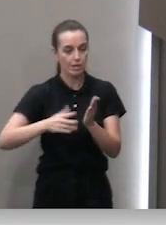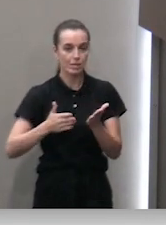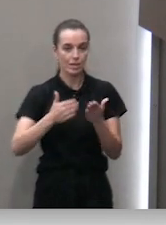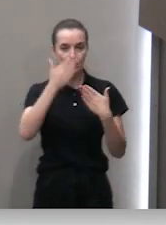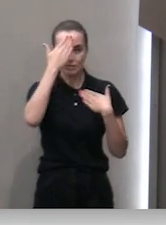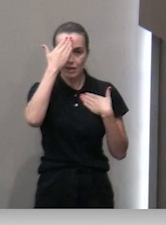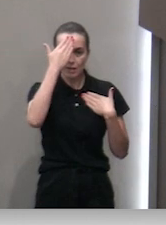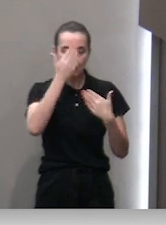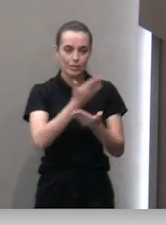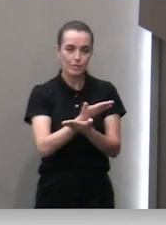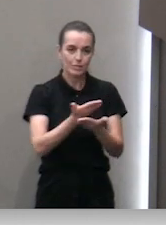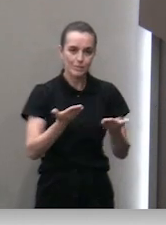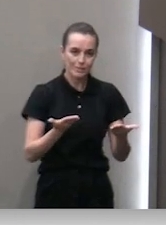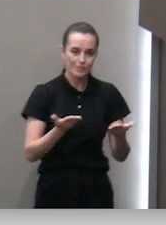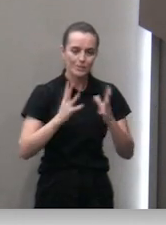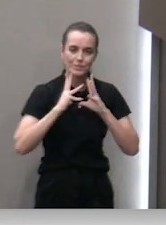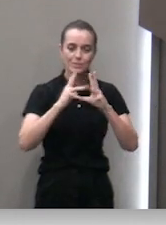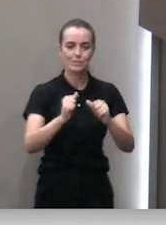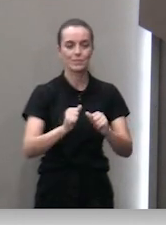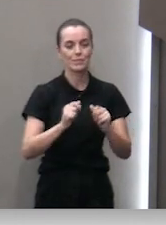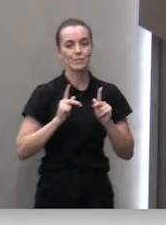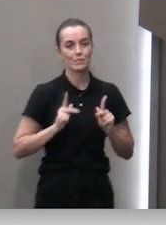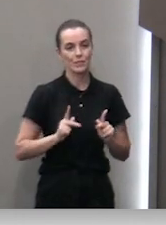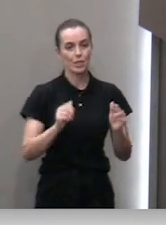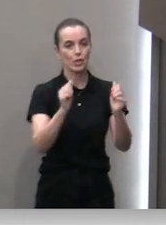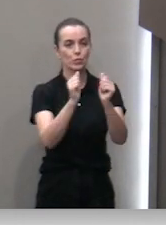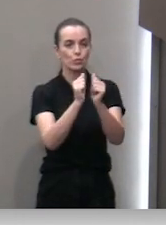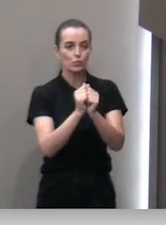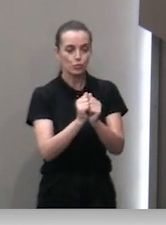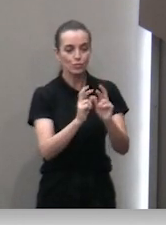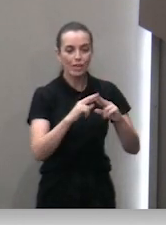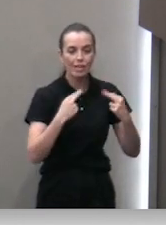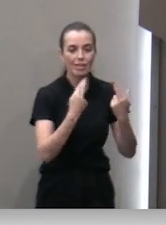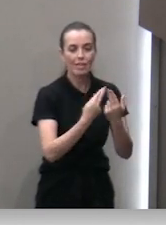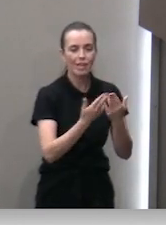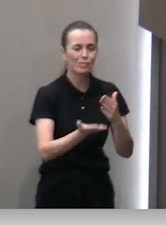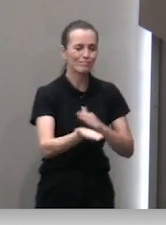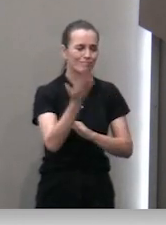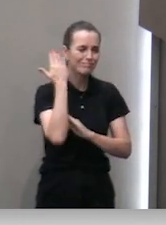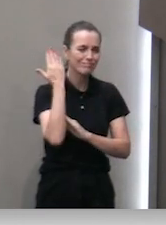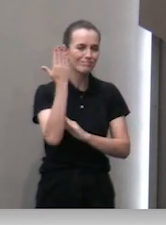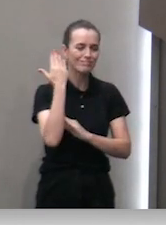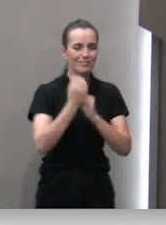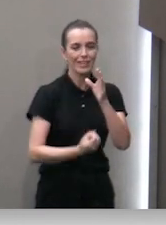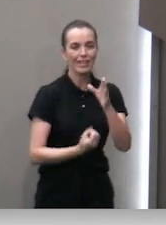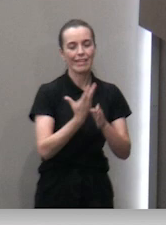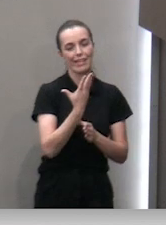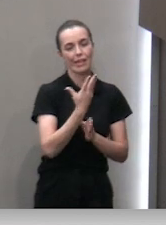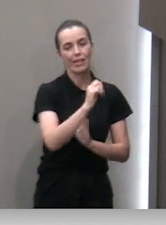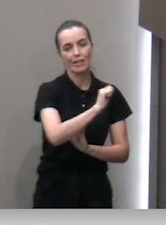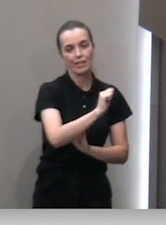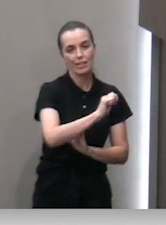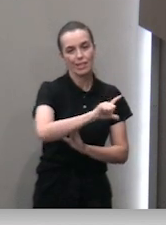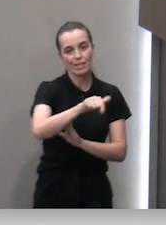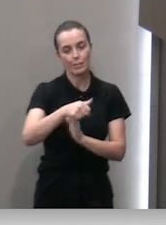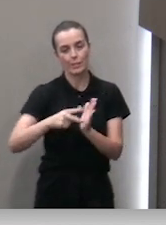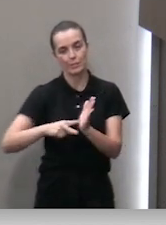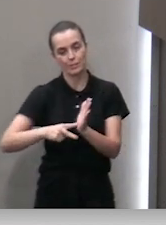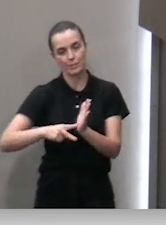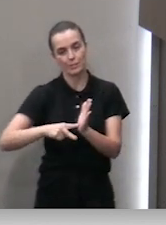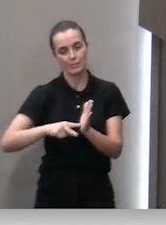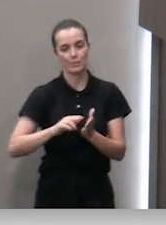e a todas aquelas pessoas que estavam contigo neste dia abençoado que criou a associação e depois o